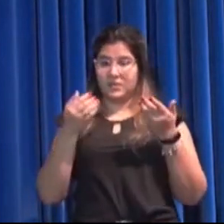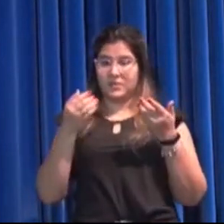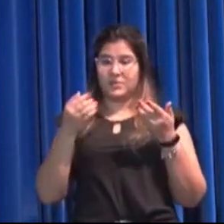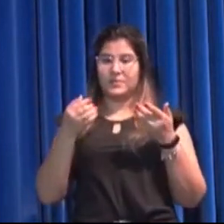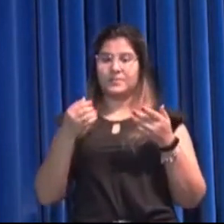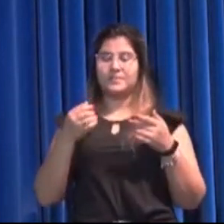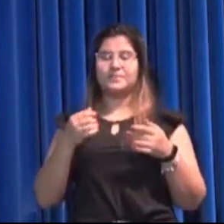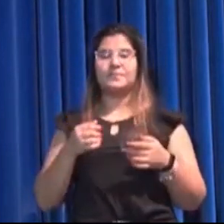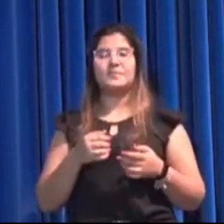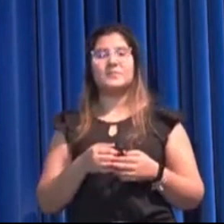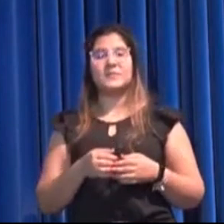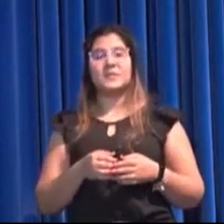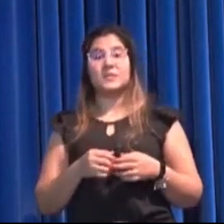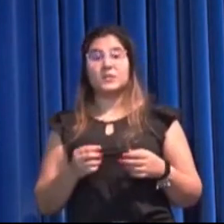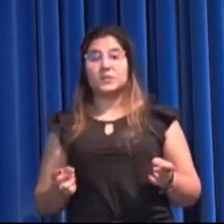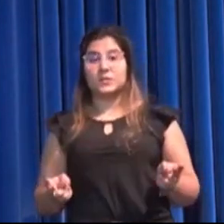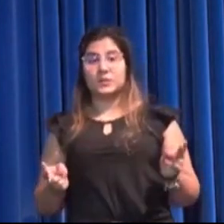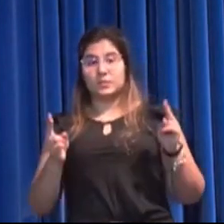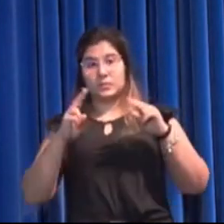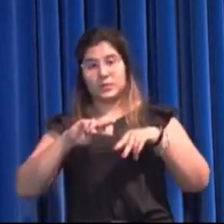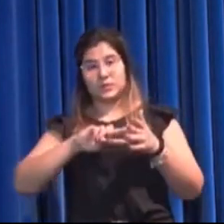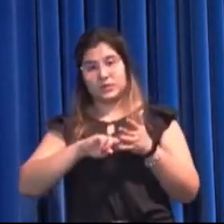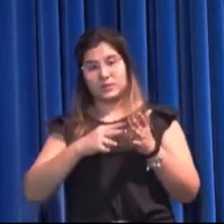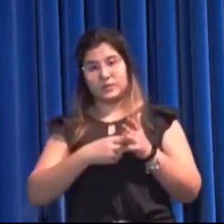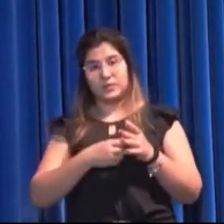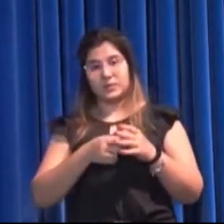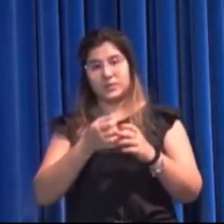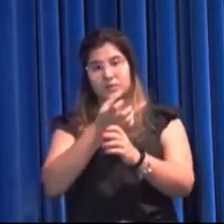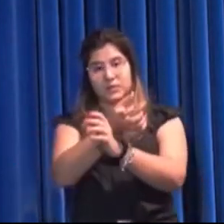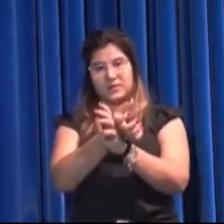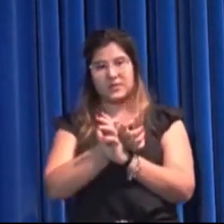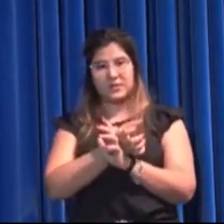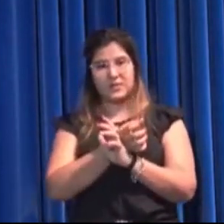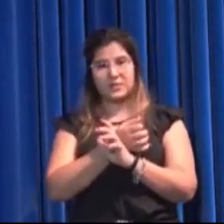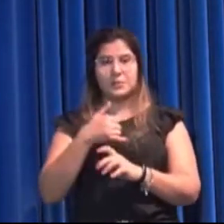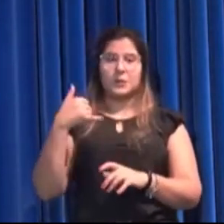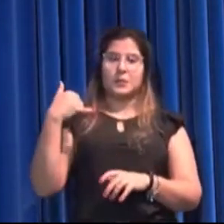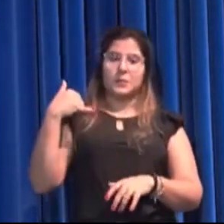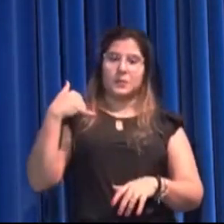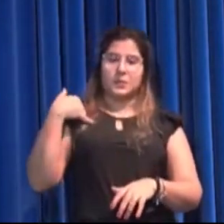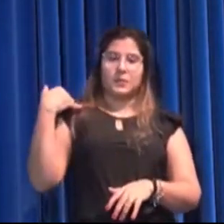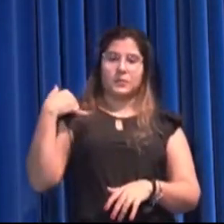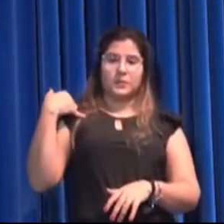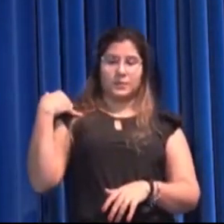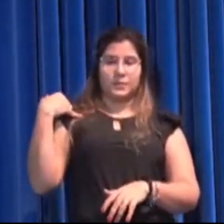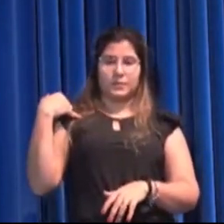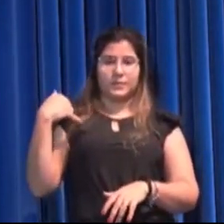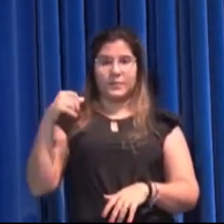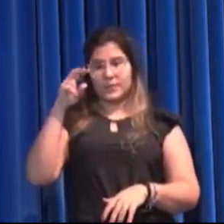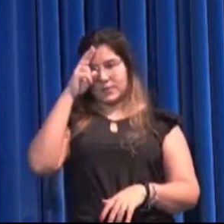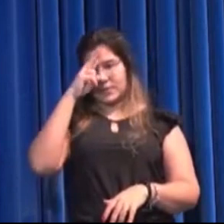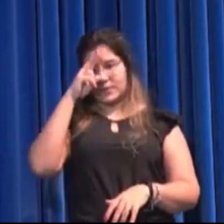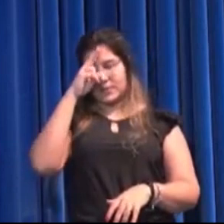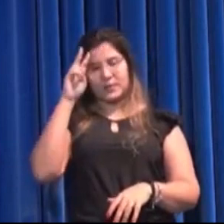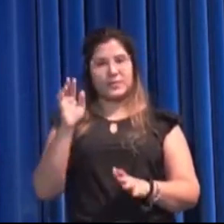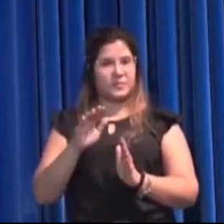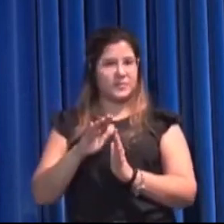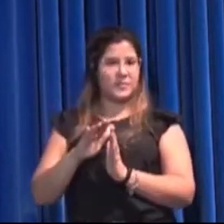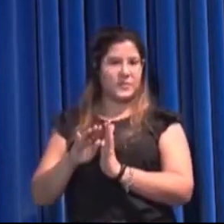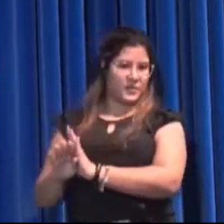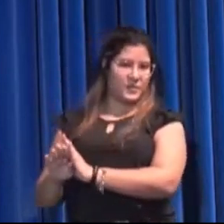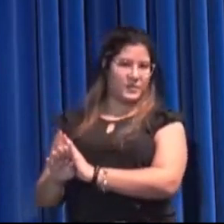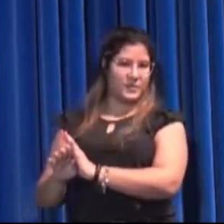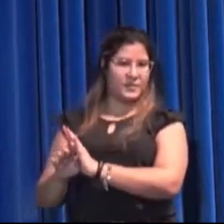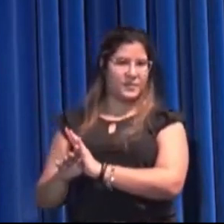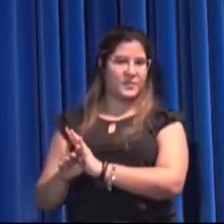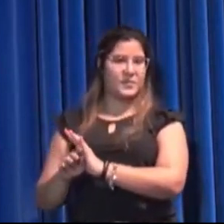humilhar significa se esvaziar de orgulho. Então lembra, a história do povo de Deus é uma história